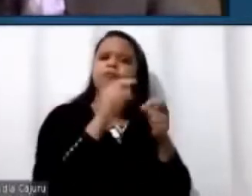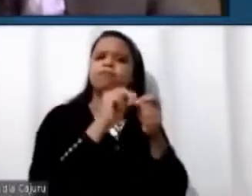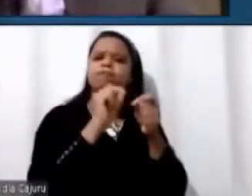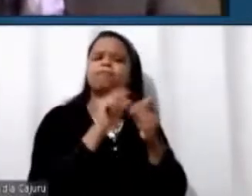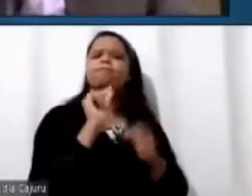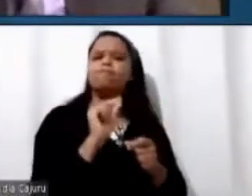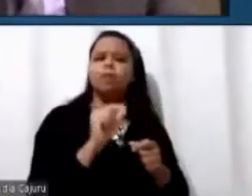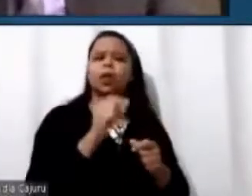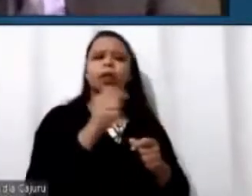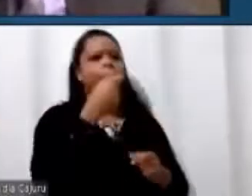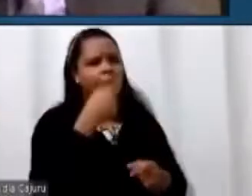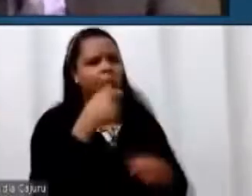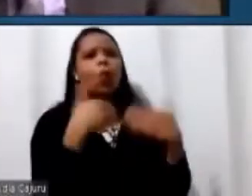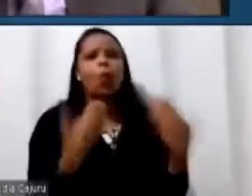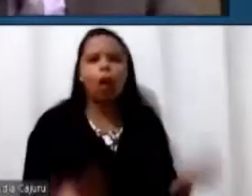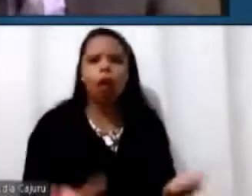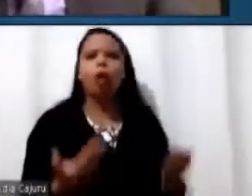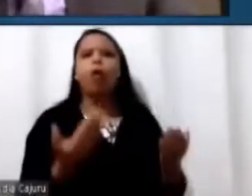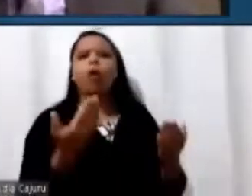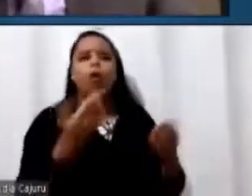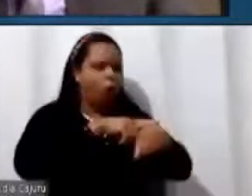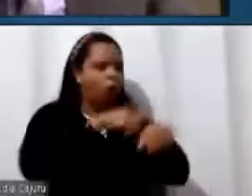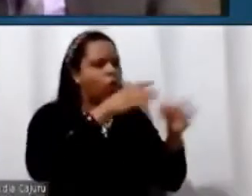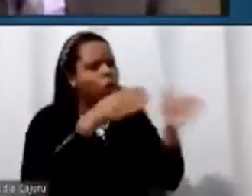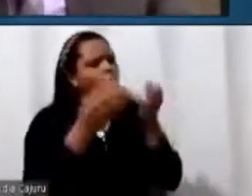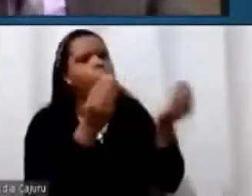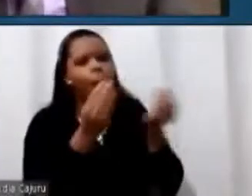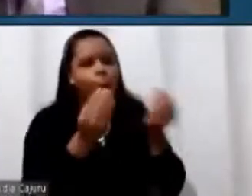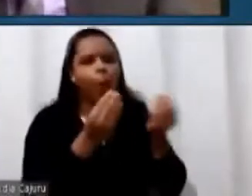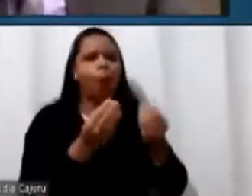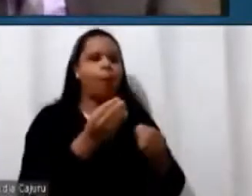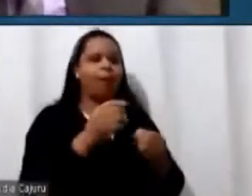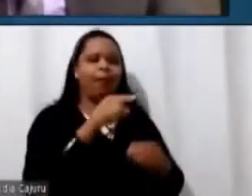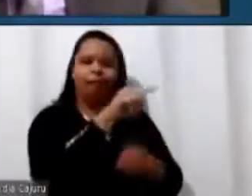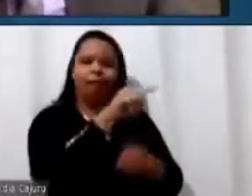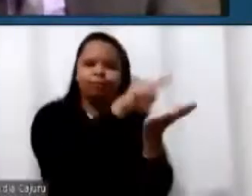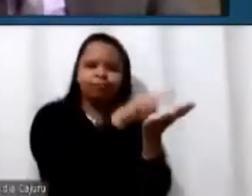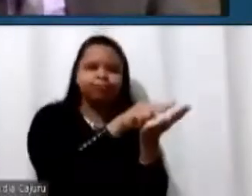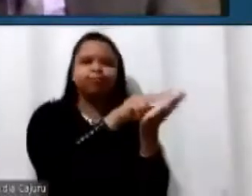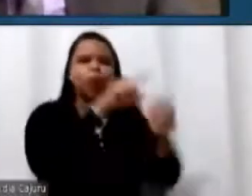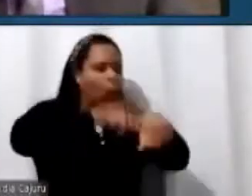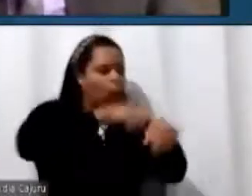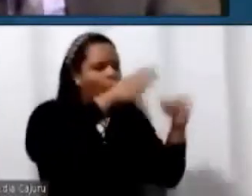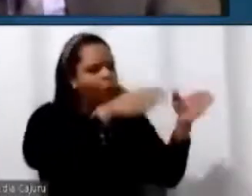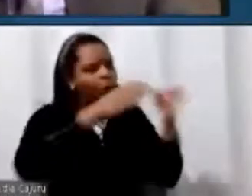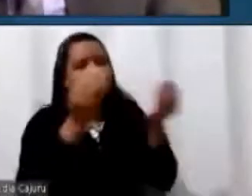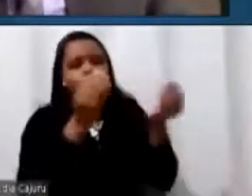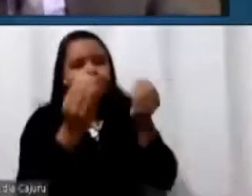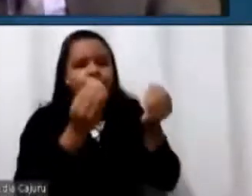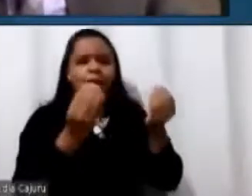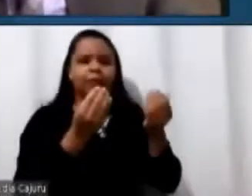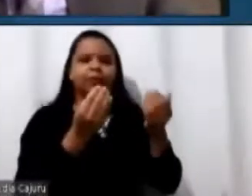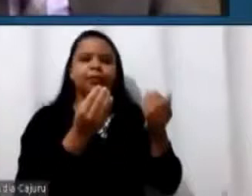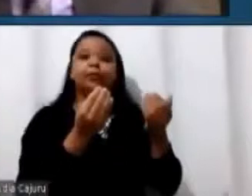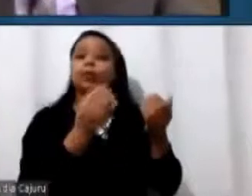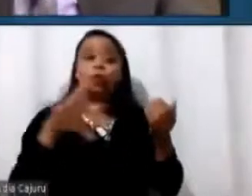e de buscar os seus direitos. E, lembrando, por um lado, um risco, né, até certo